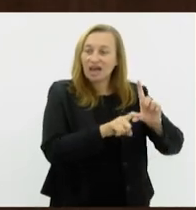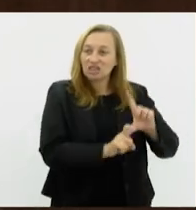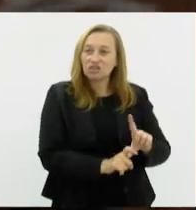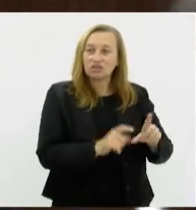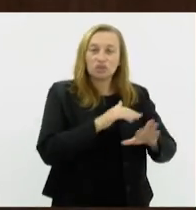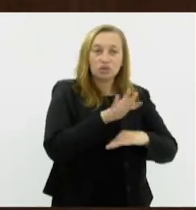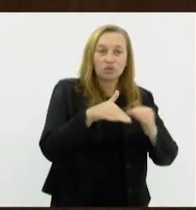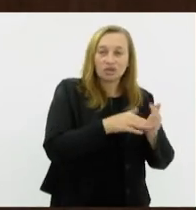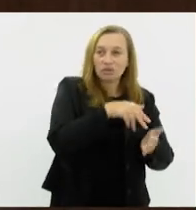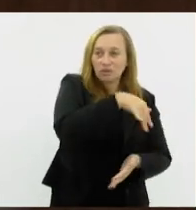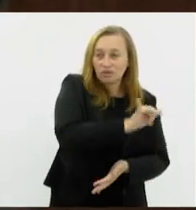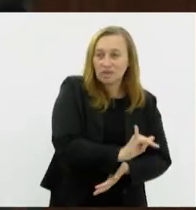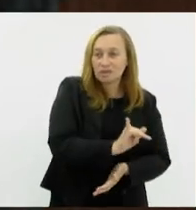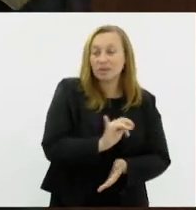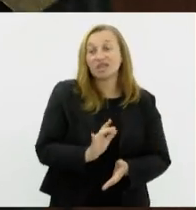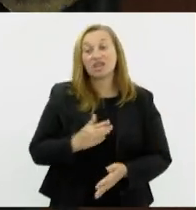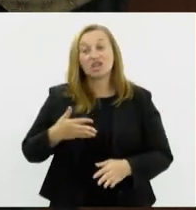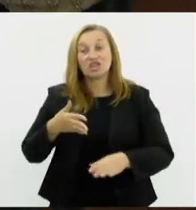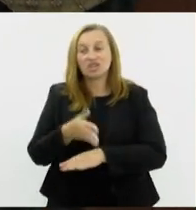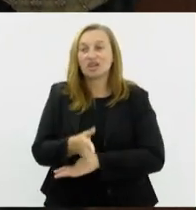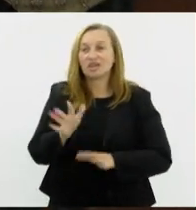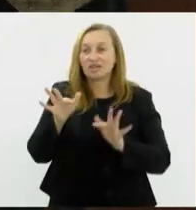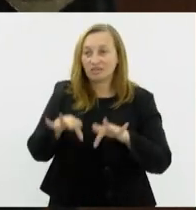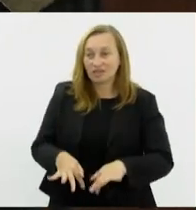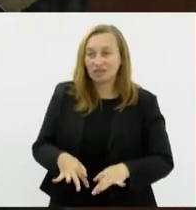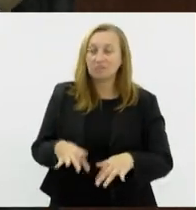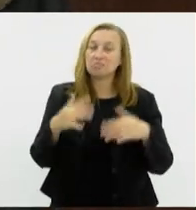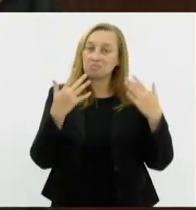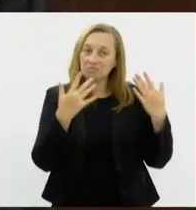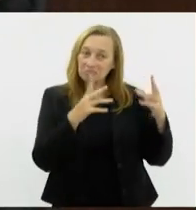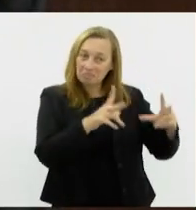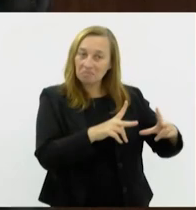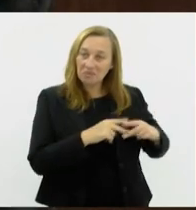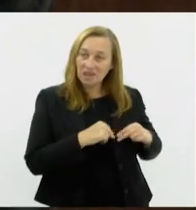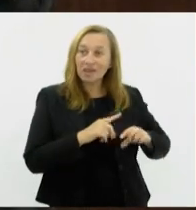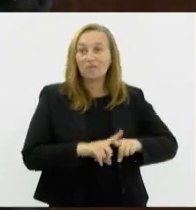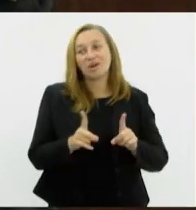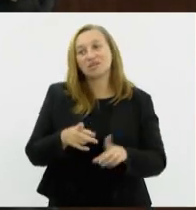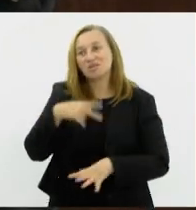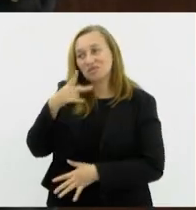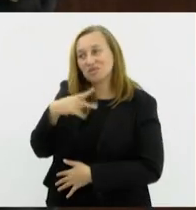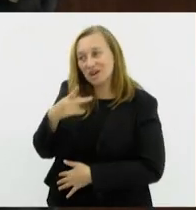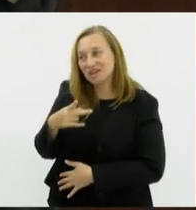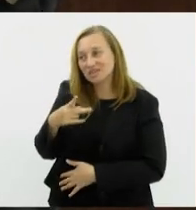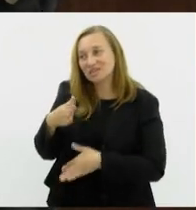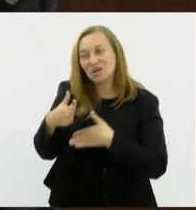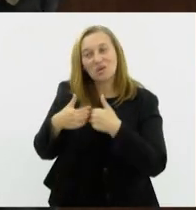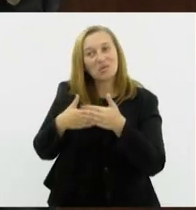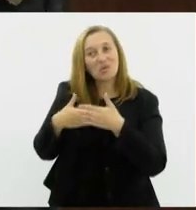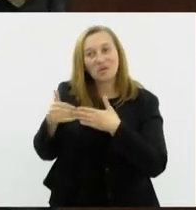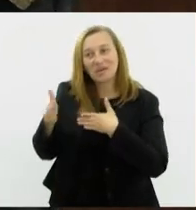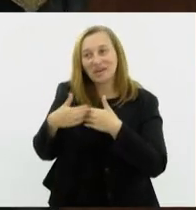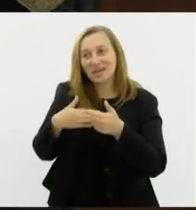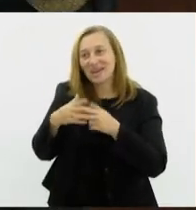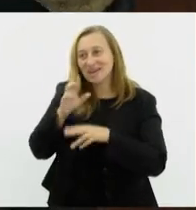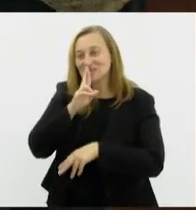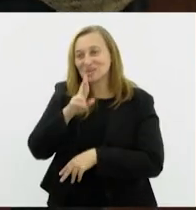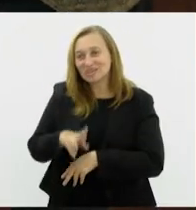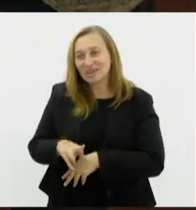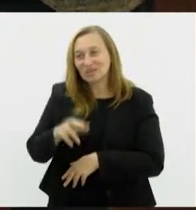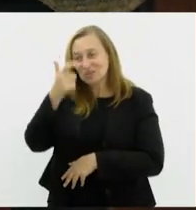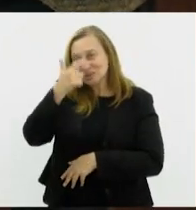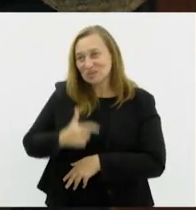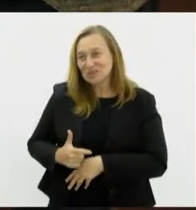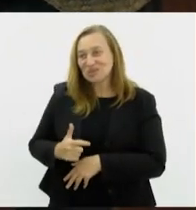chegado à final, é com muito mérito. Mas confesso a Vossa Excelência, sob qualquer hipótese, eu sou